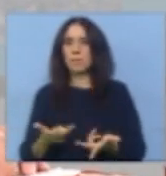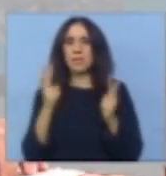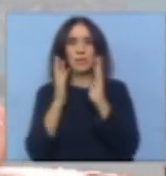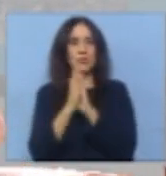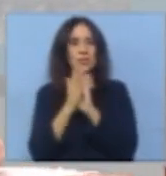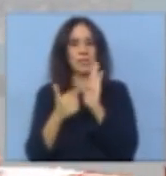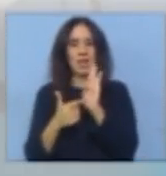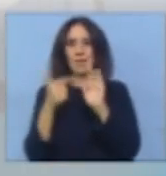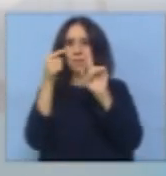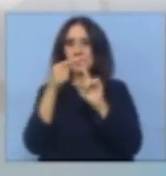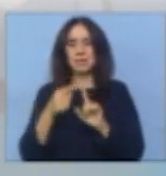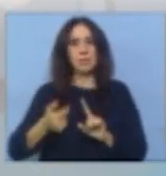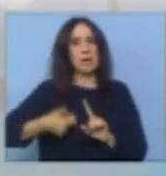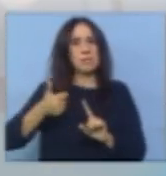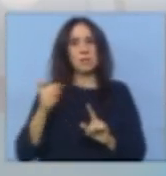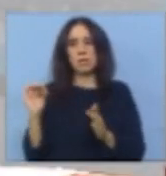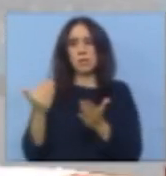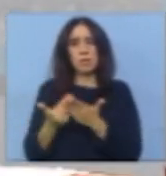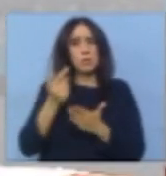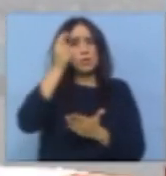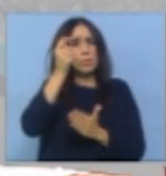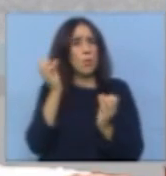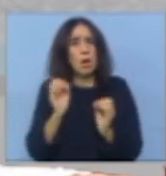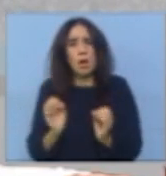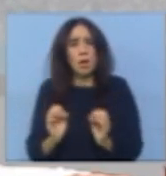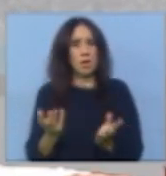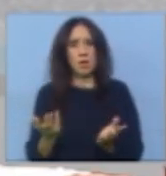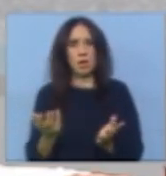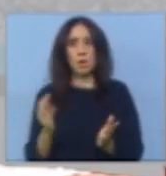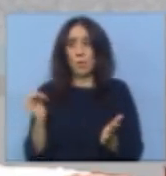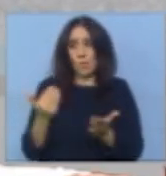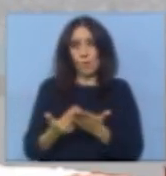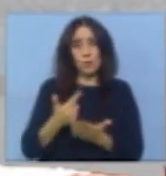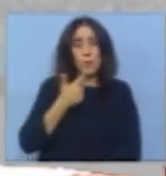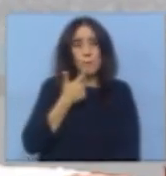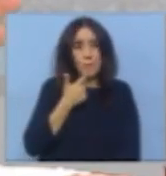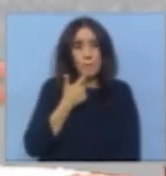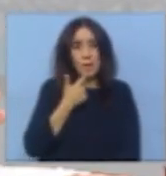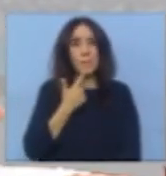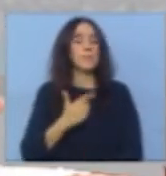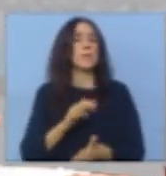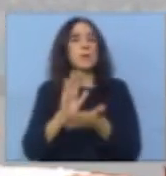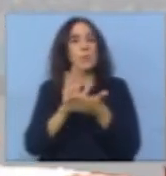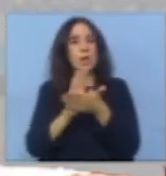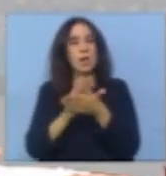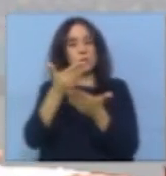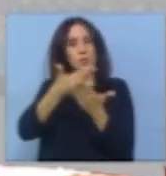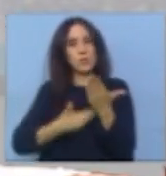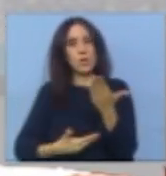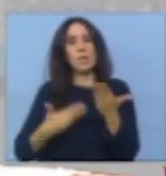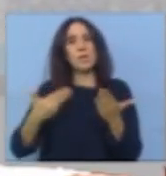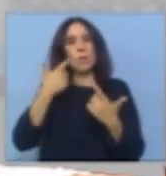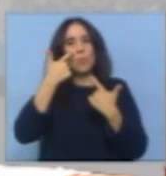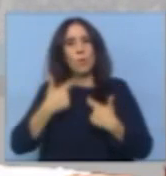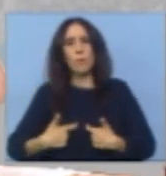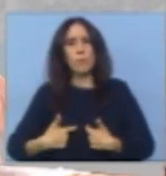religiosa fundamentais que ainda hoje não são respeitados. Mesmo hoje, depois de uma Carta de Declaração dos Direitos do Homem,